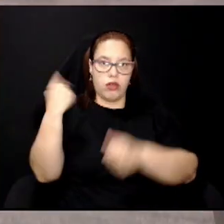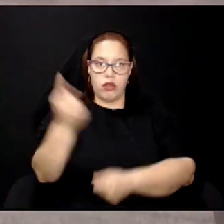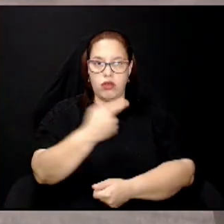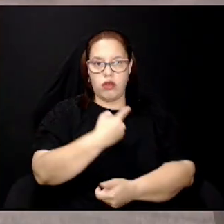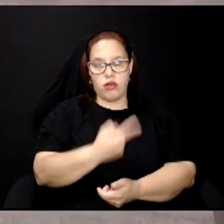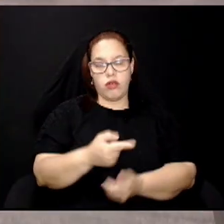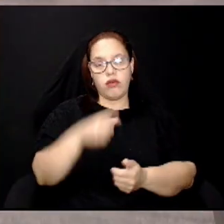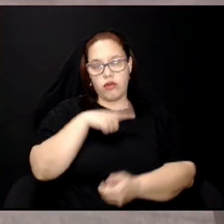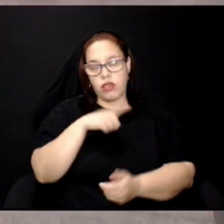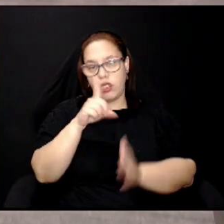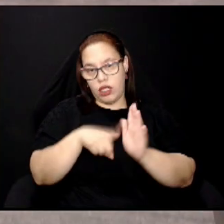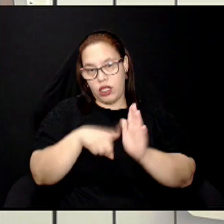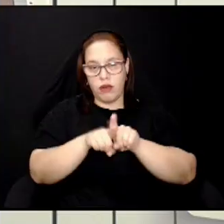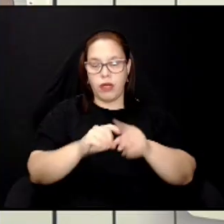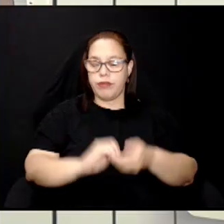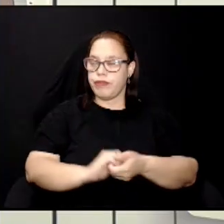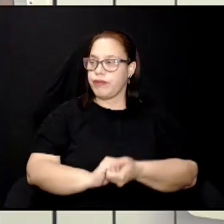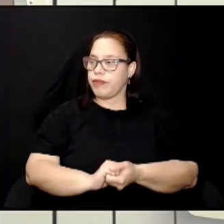também.